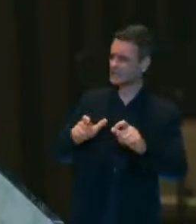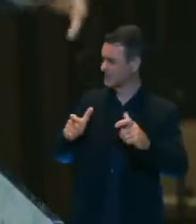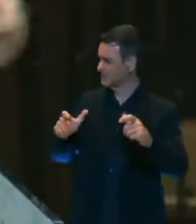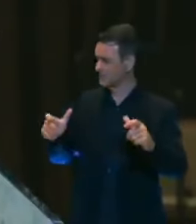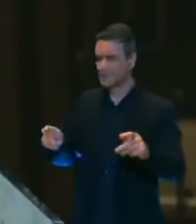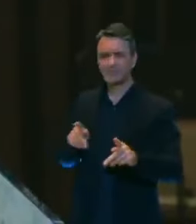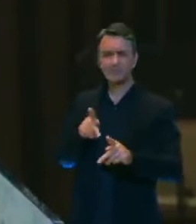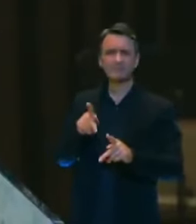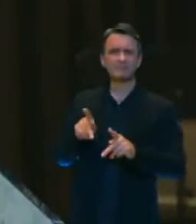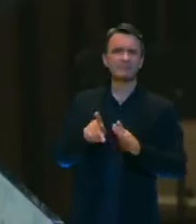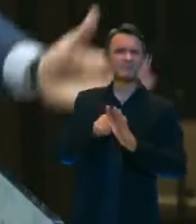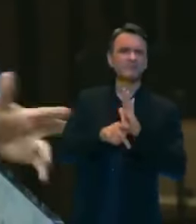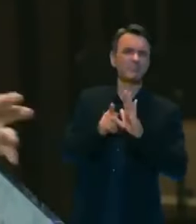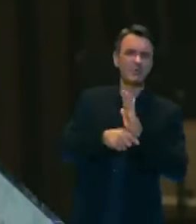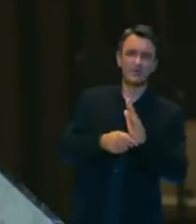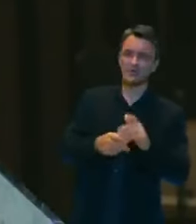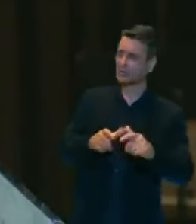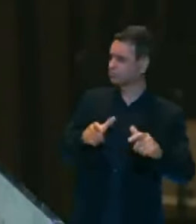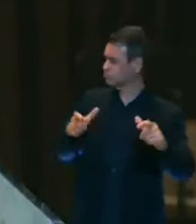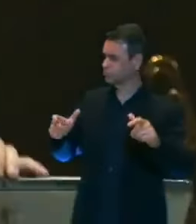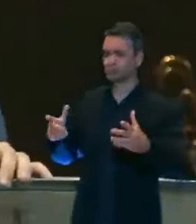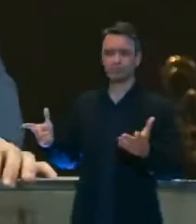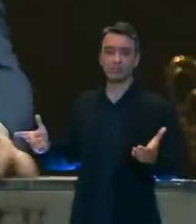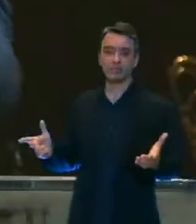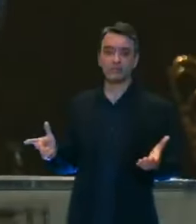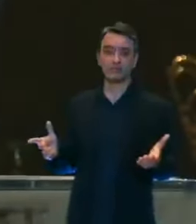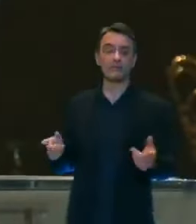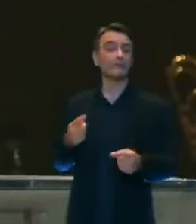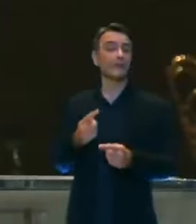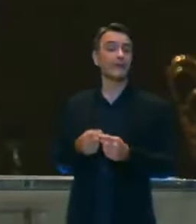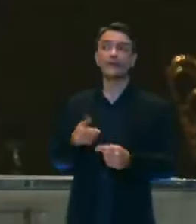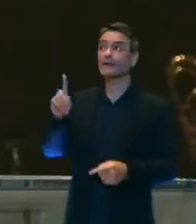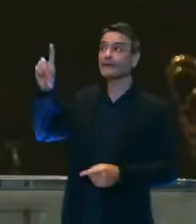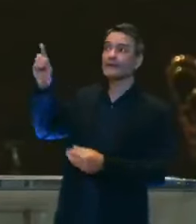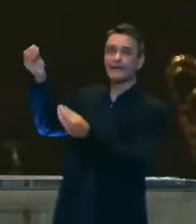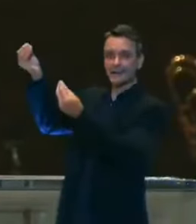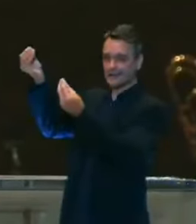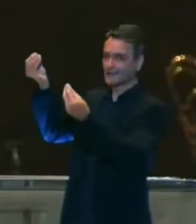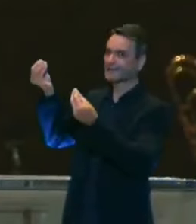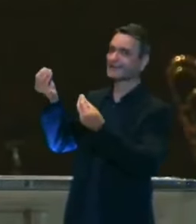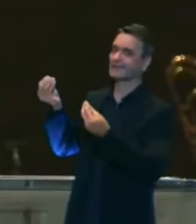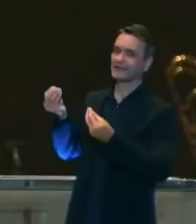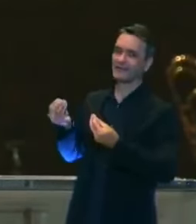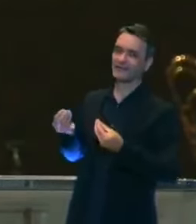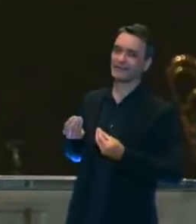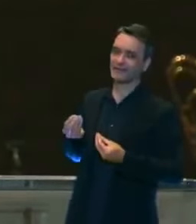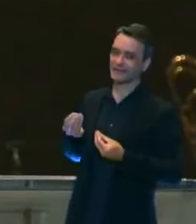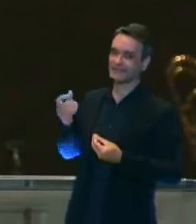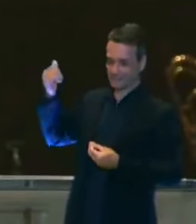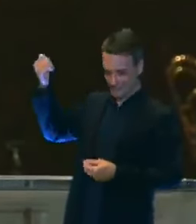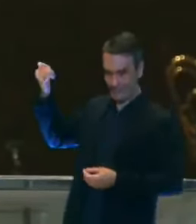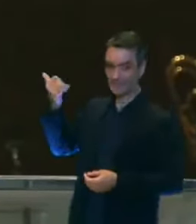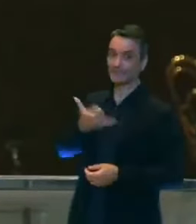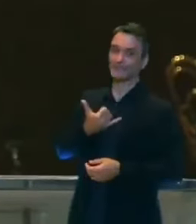o projeto, tudo que a gente tinha. Por quê? Porque Deus deu uma